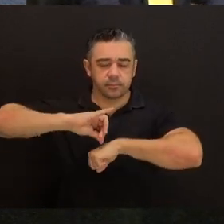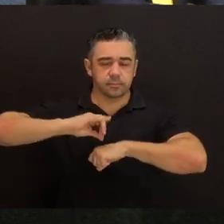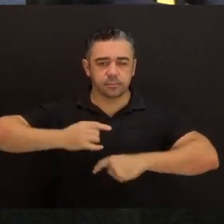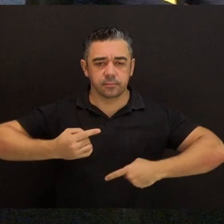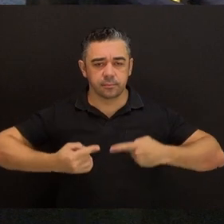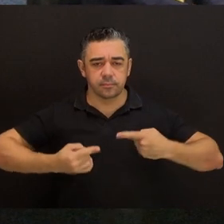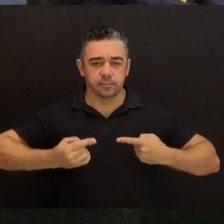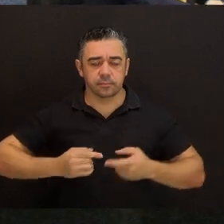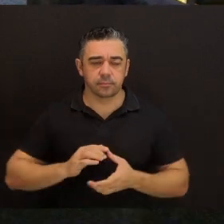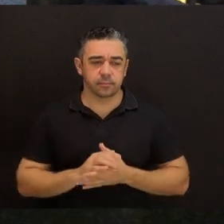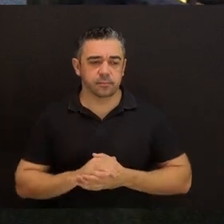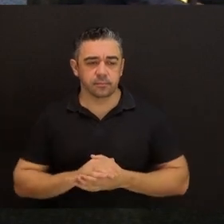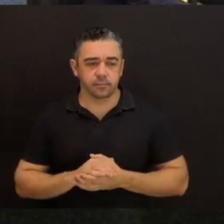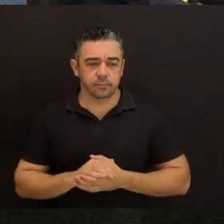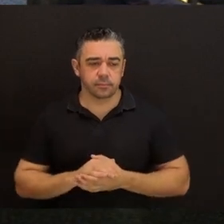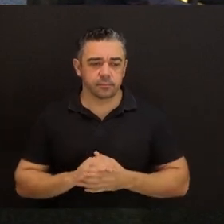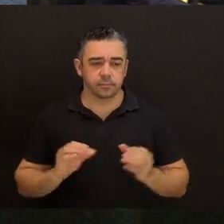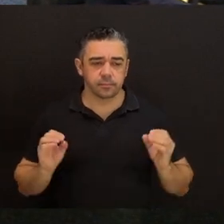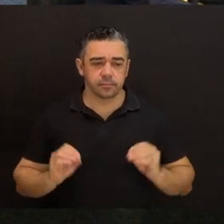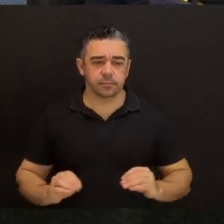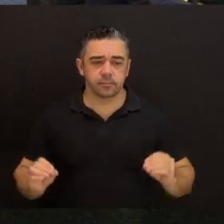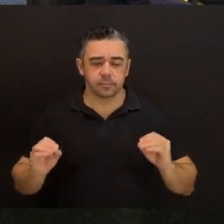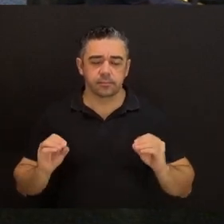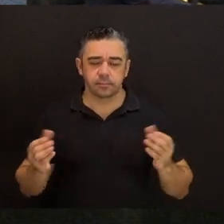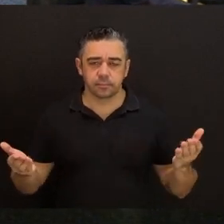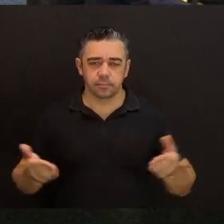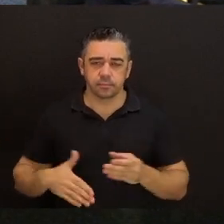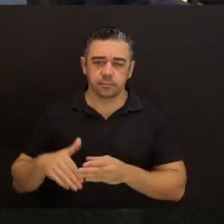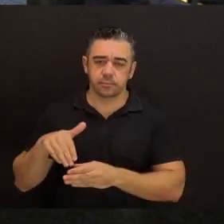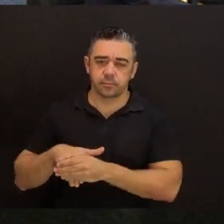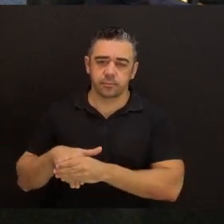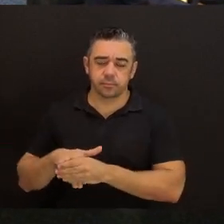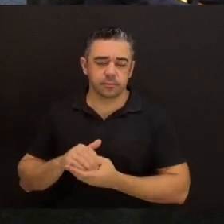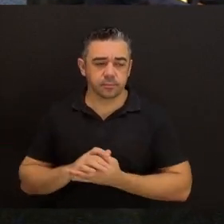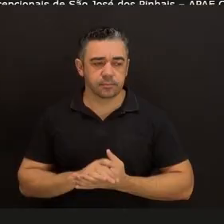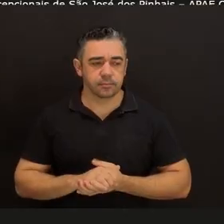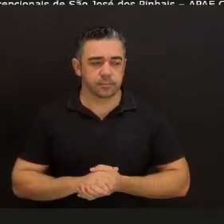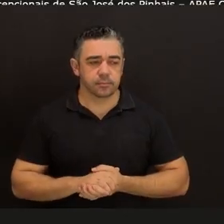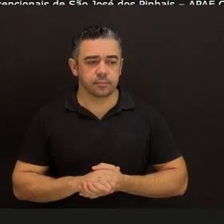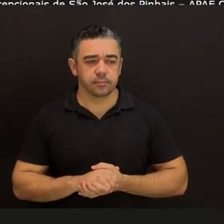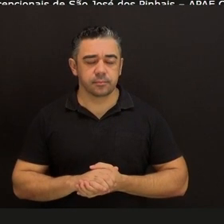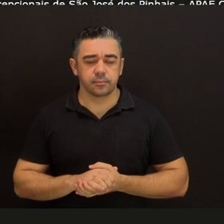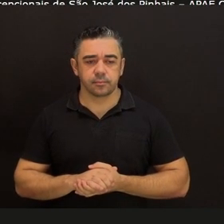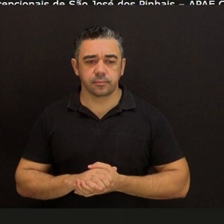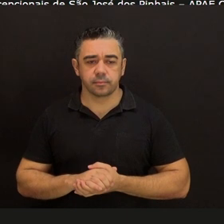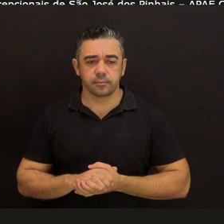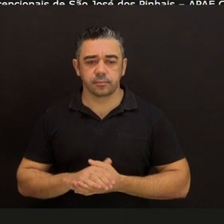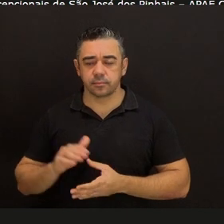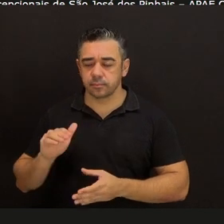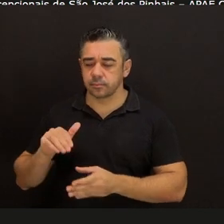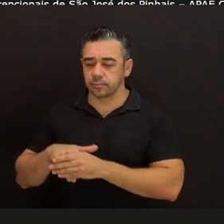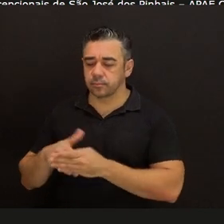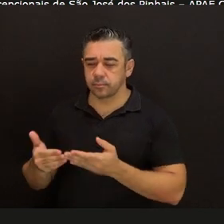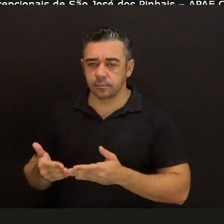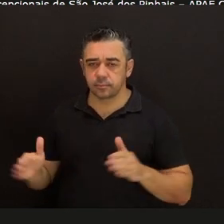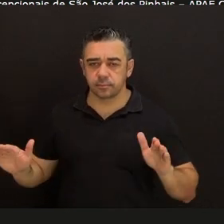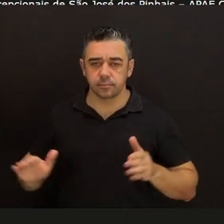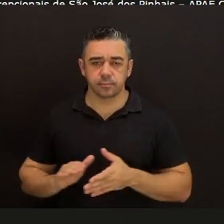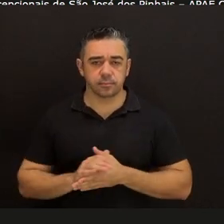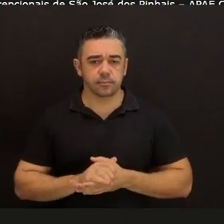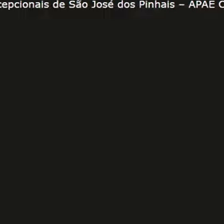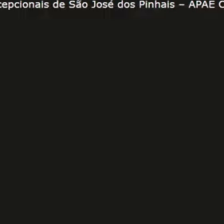discussão não havendo discussão passamos a votação votação aberta